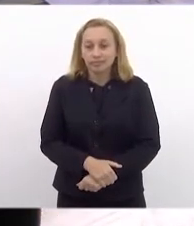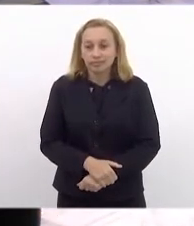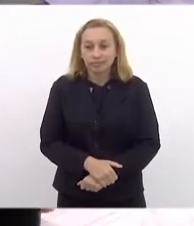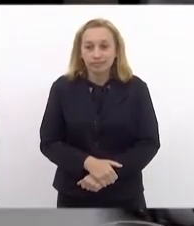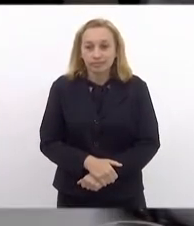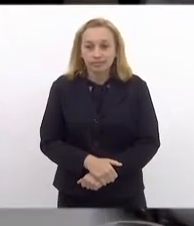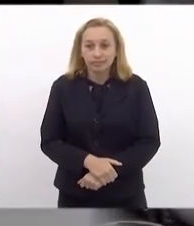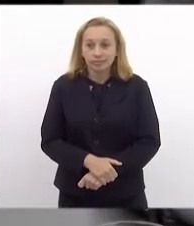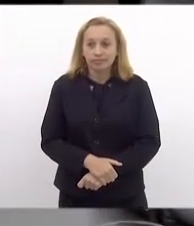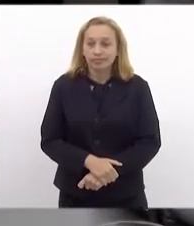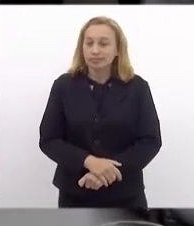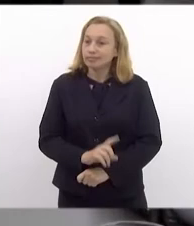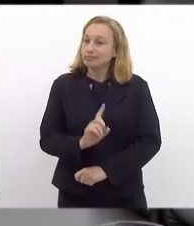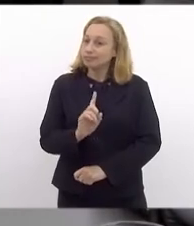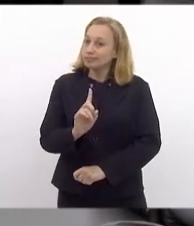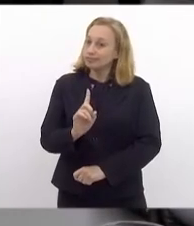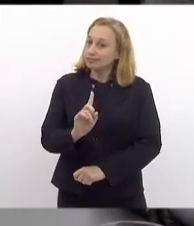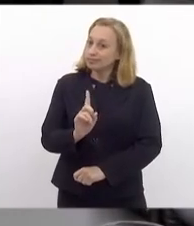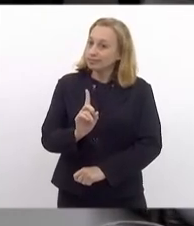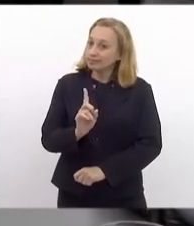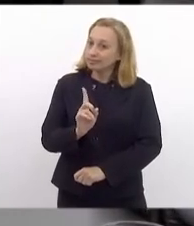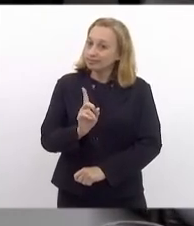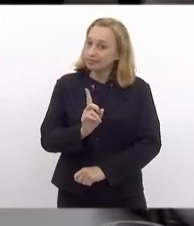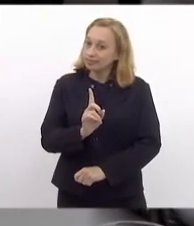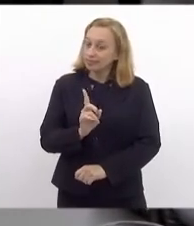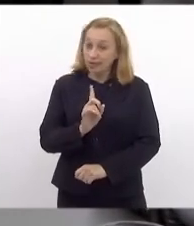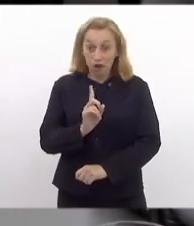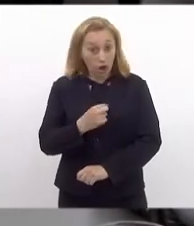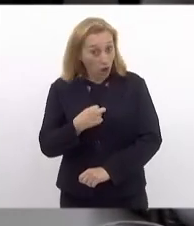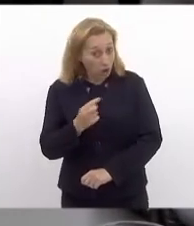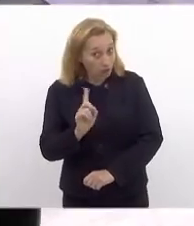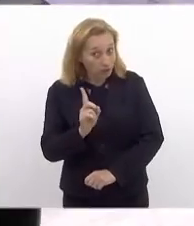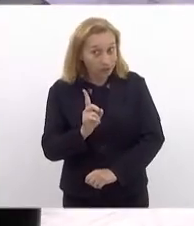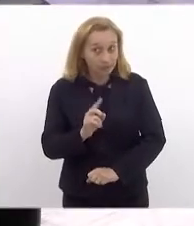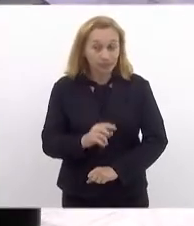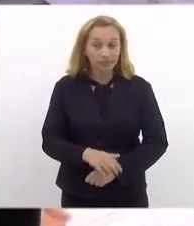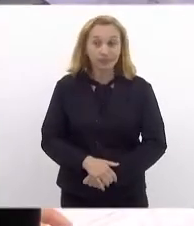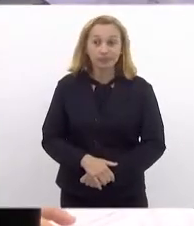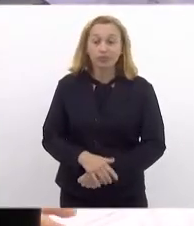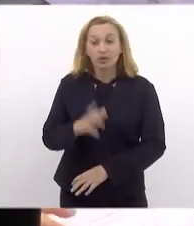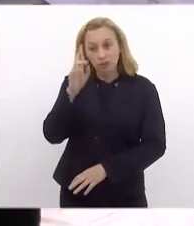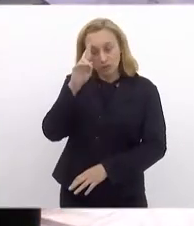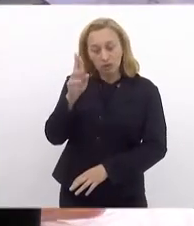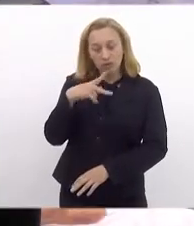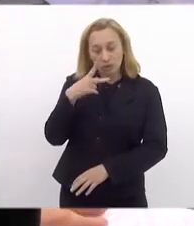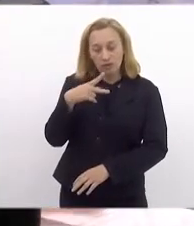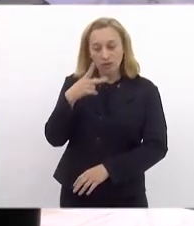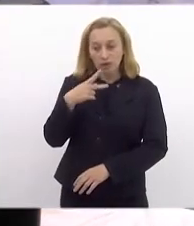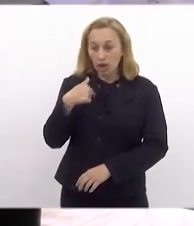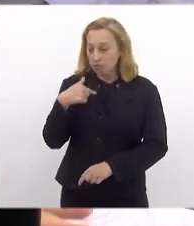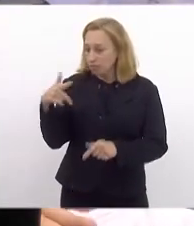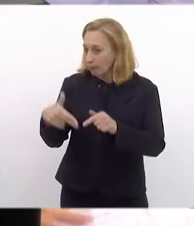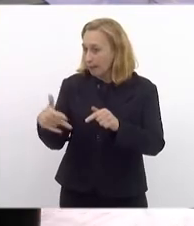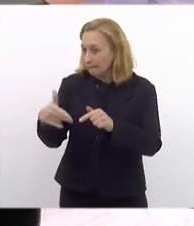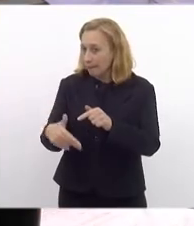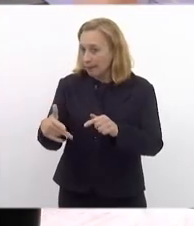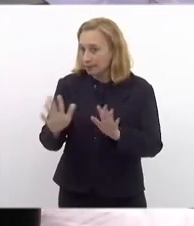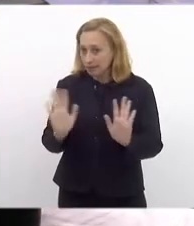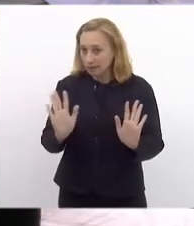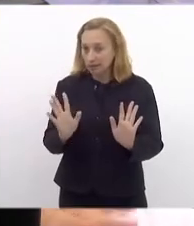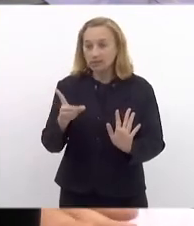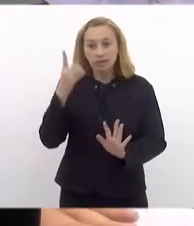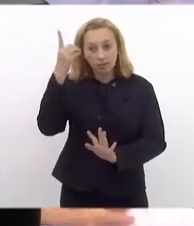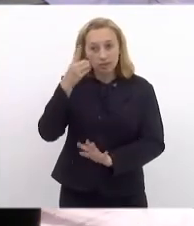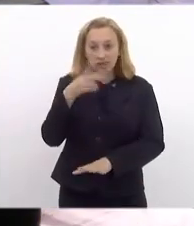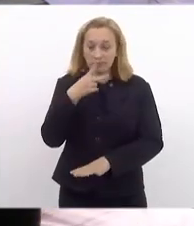Não porque ninguém advoga eu não tô olha só o senhor falou eu não lhe interrompi por favor o deputado